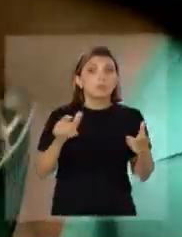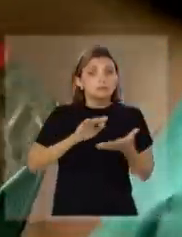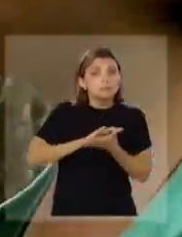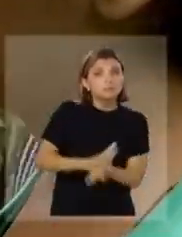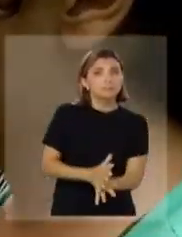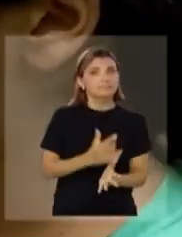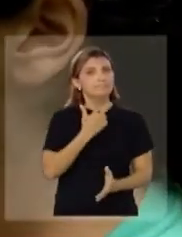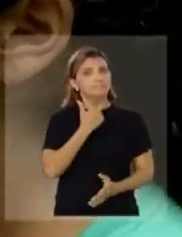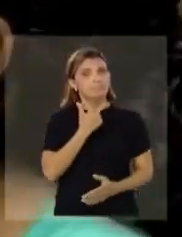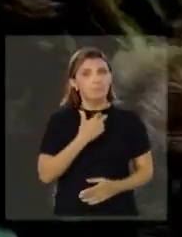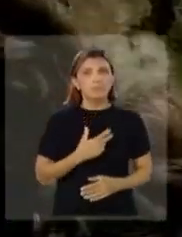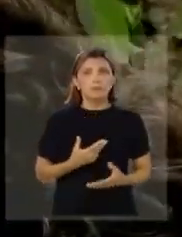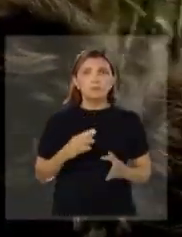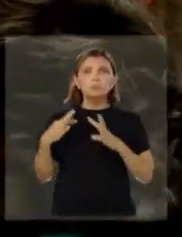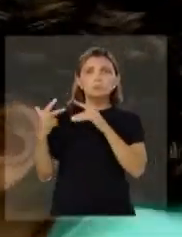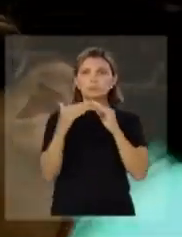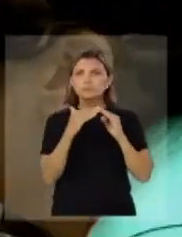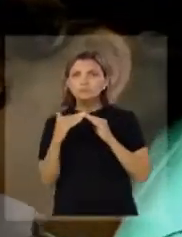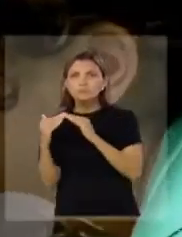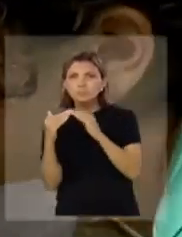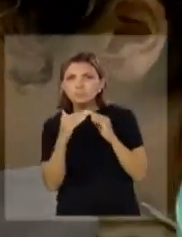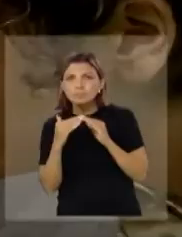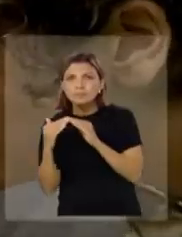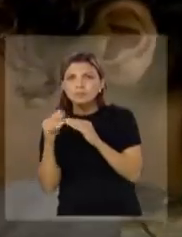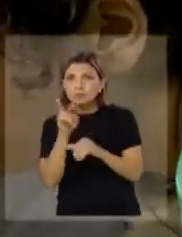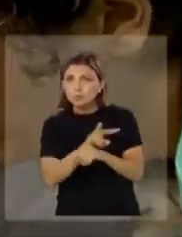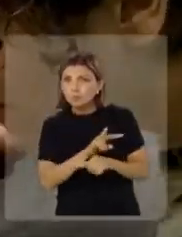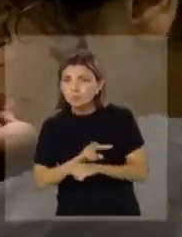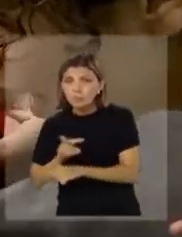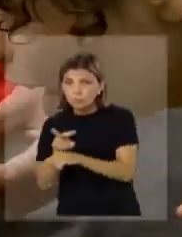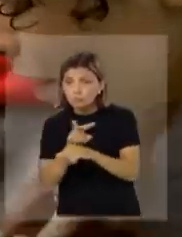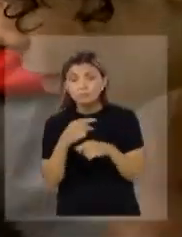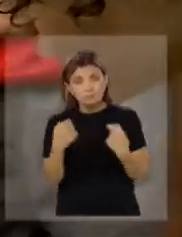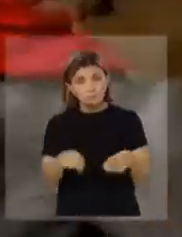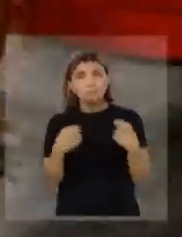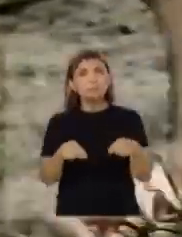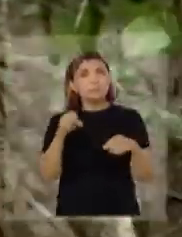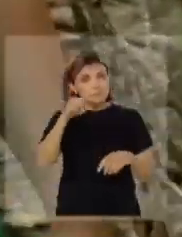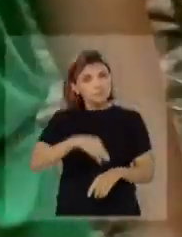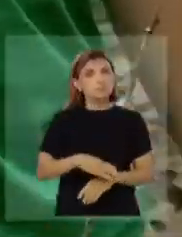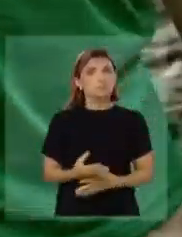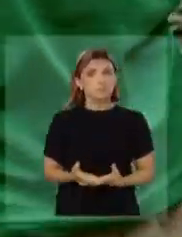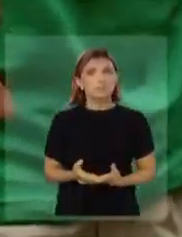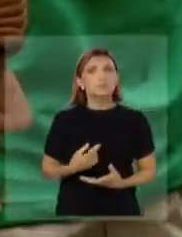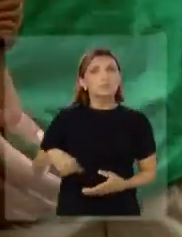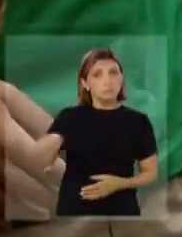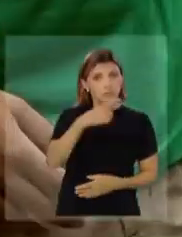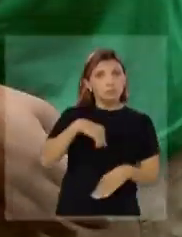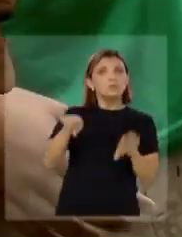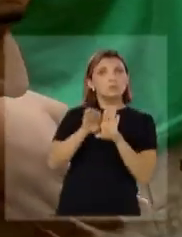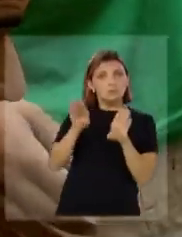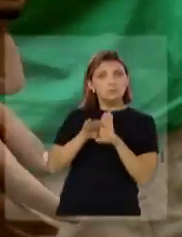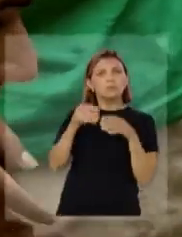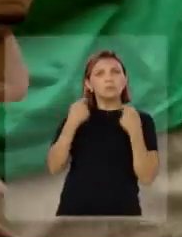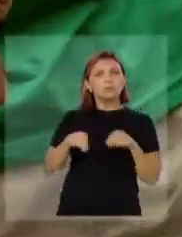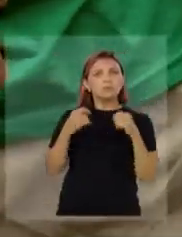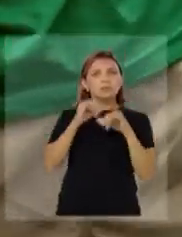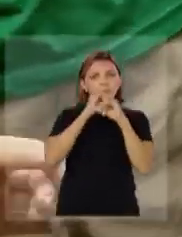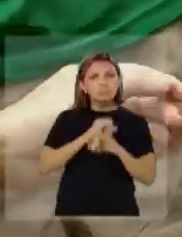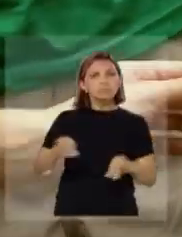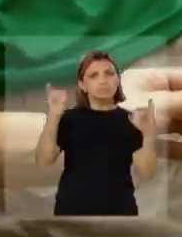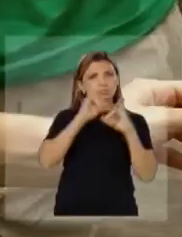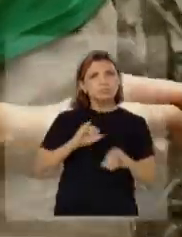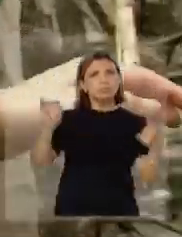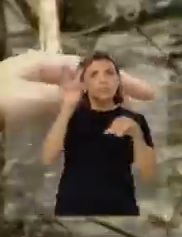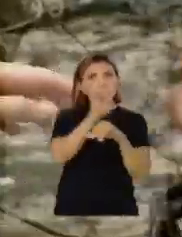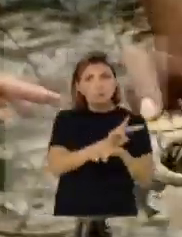também. Tá vendo, JP? Se os moradores do local não fazem questão de preservar, quem é que vai fazer? Não tem razão. Inclusive, acho que a gente podia fazer até uma campanha